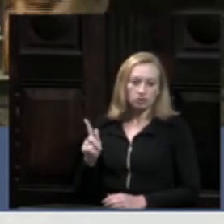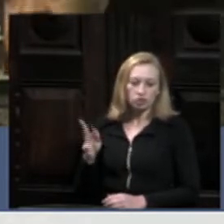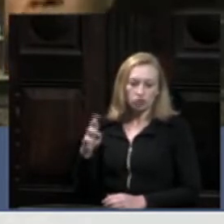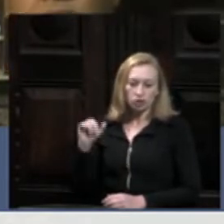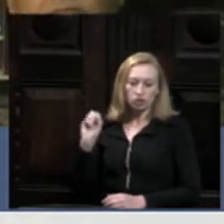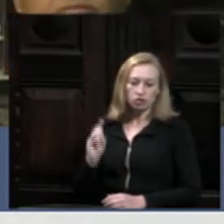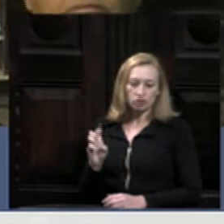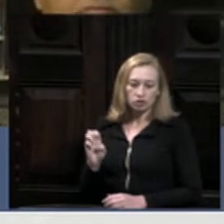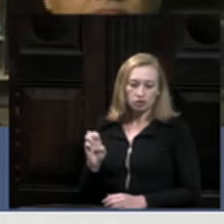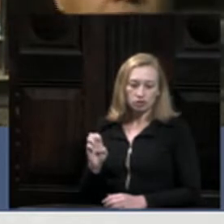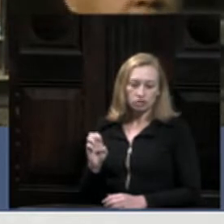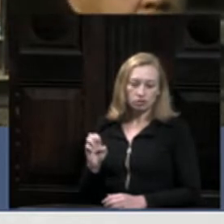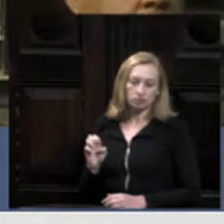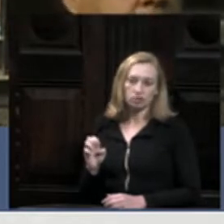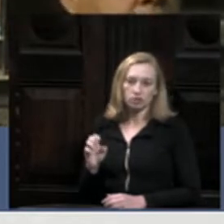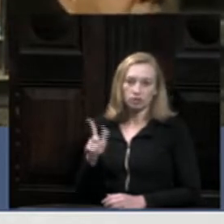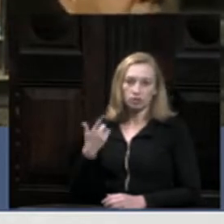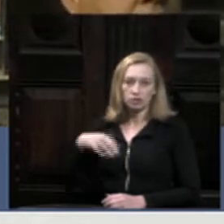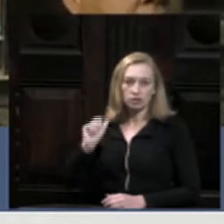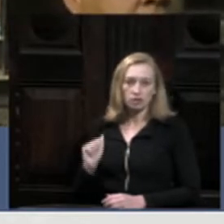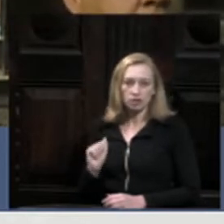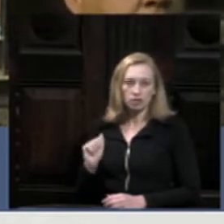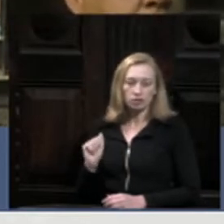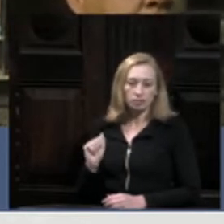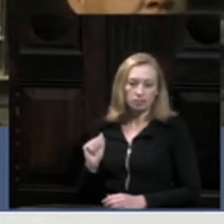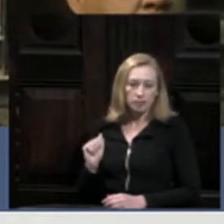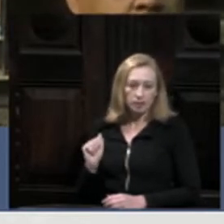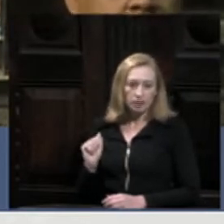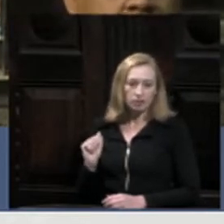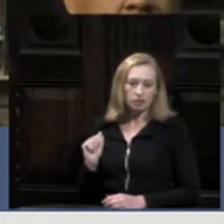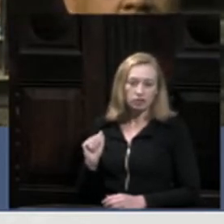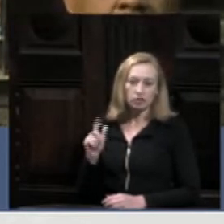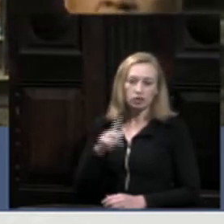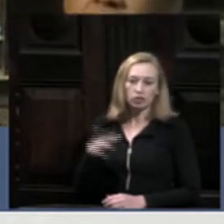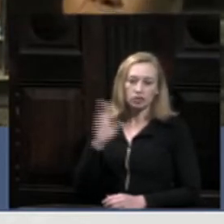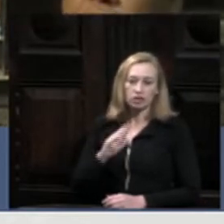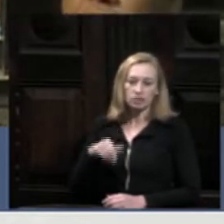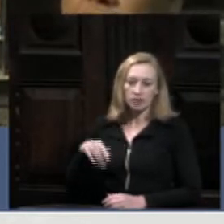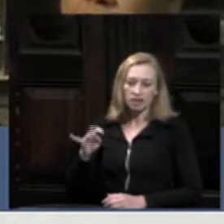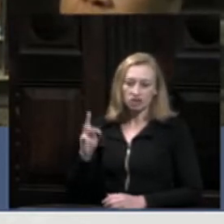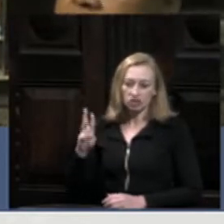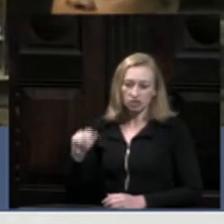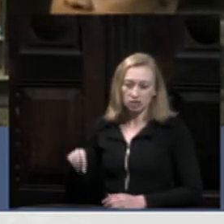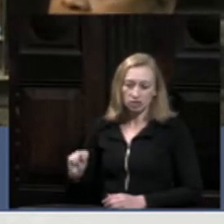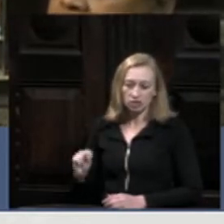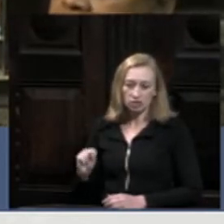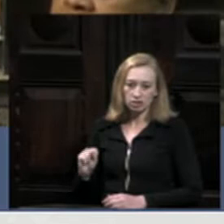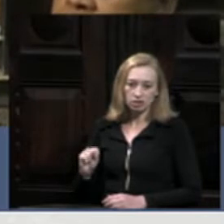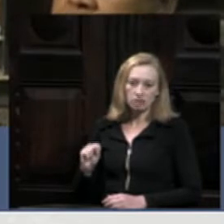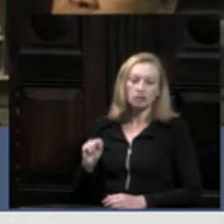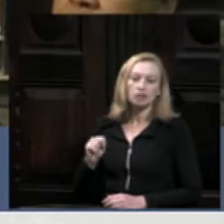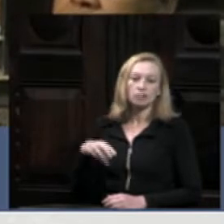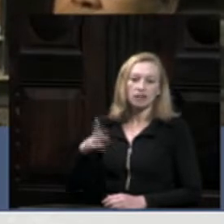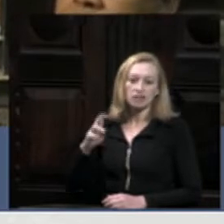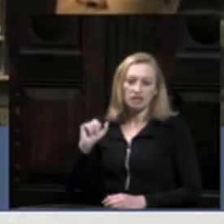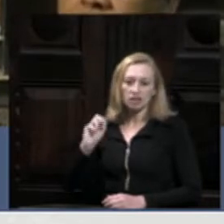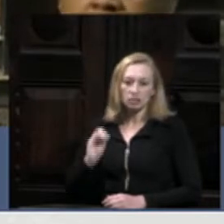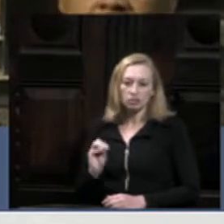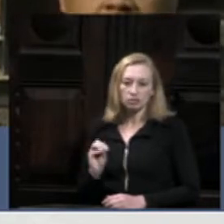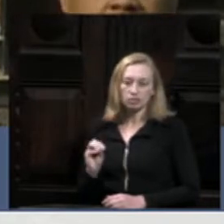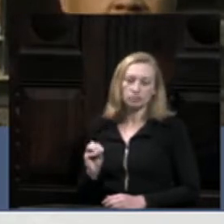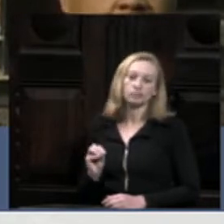Neto. Deputada Lucinha. Deputado Luiz Martins. Deputado Marcelo Queiroz, presente, vai